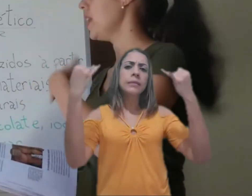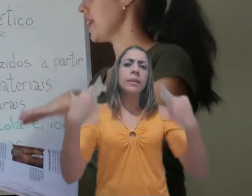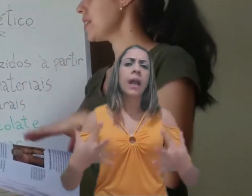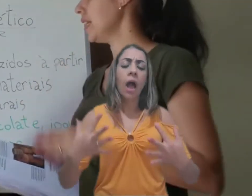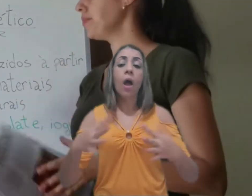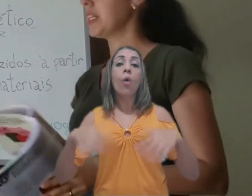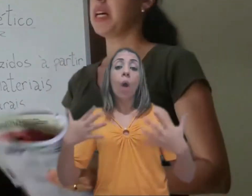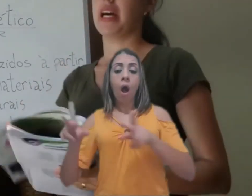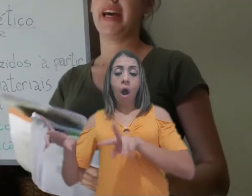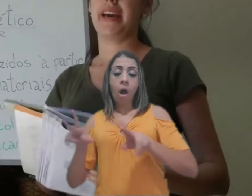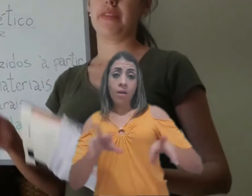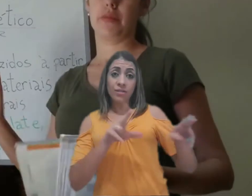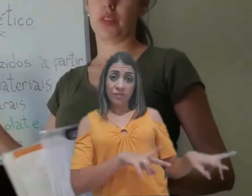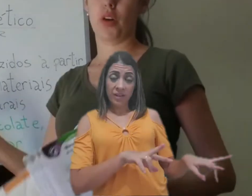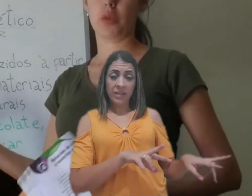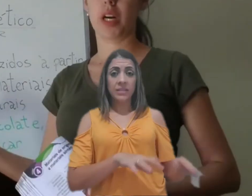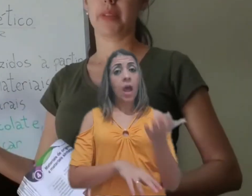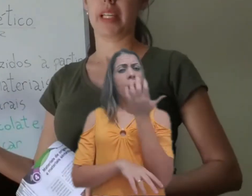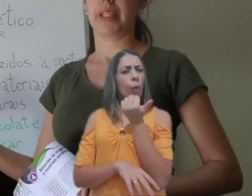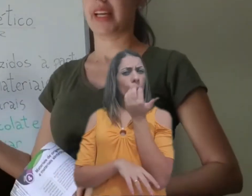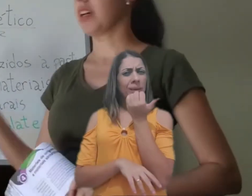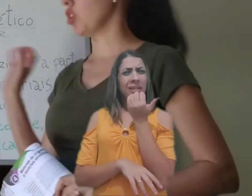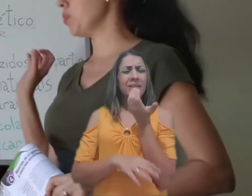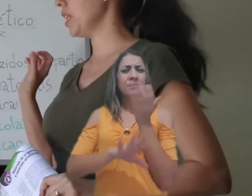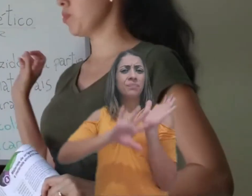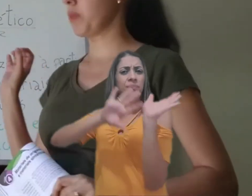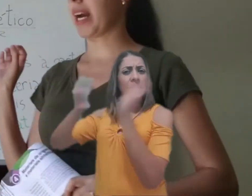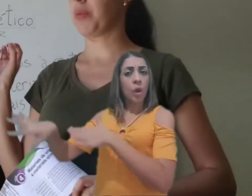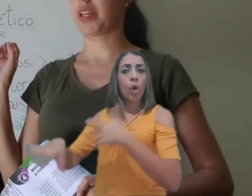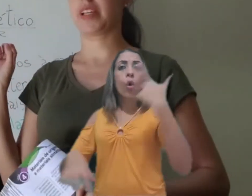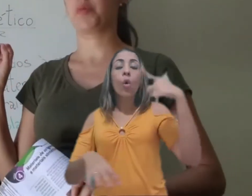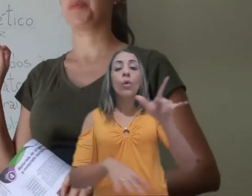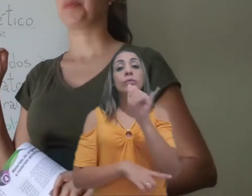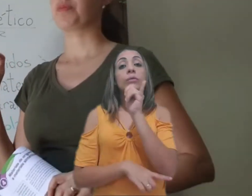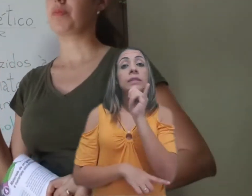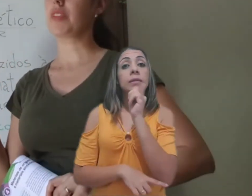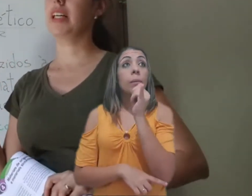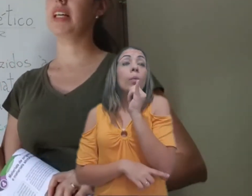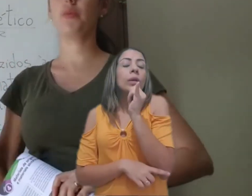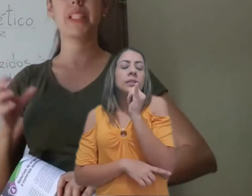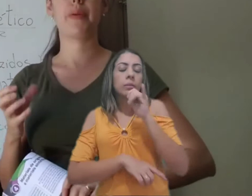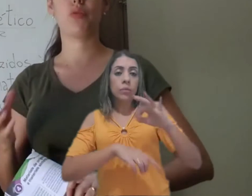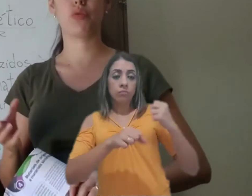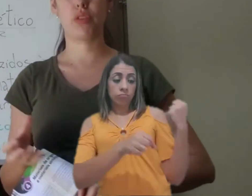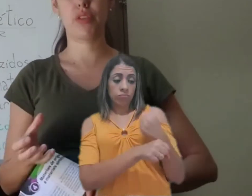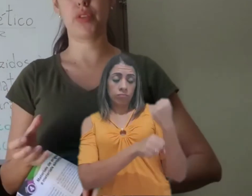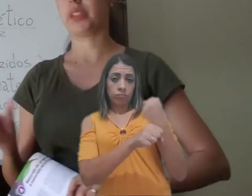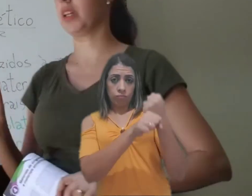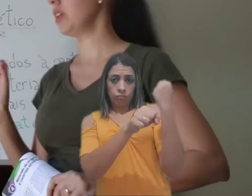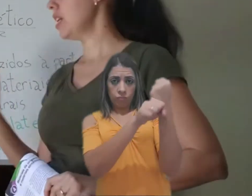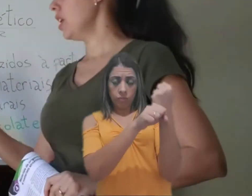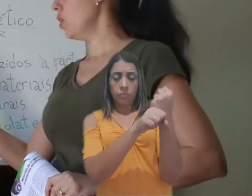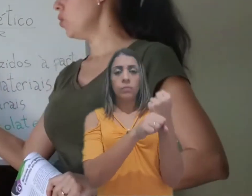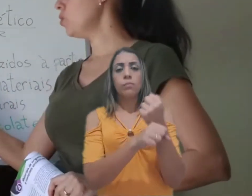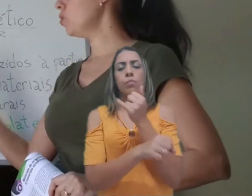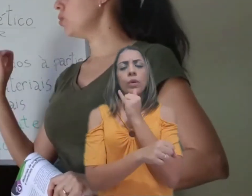essa diferença, né, fora do campo da alimentação, nós podemos pegar, por exemplo, vamos passar para a construção civil.